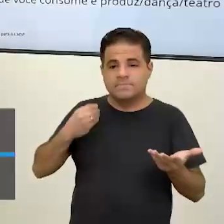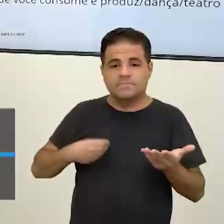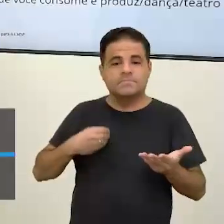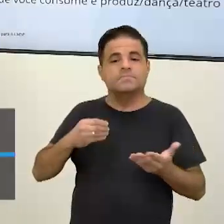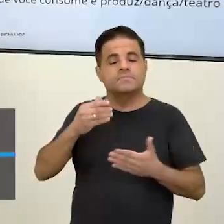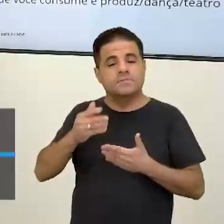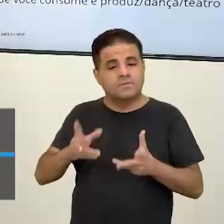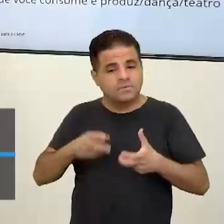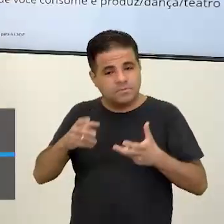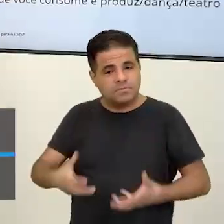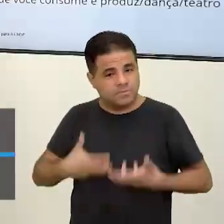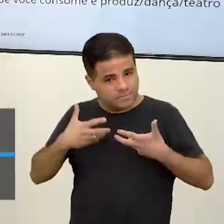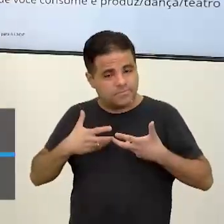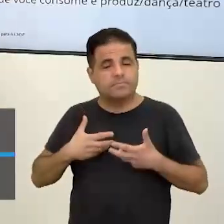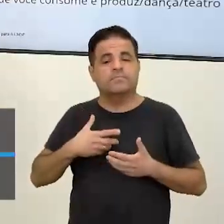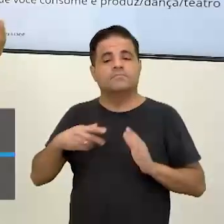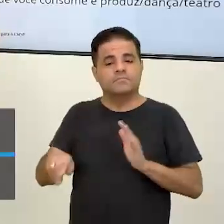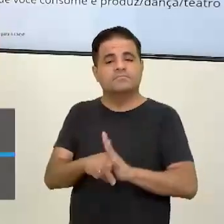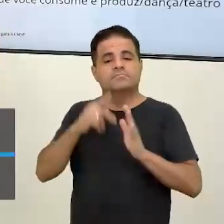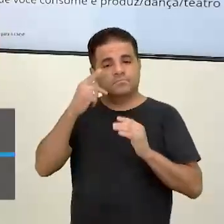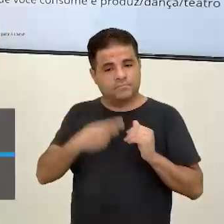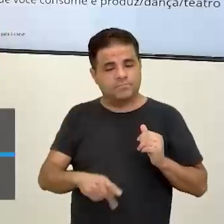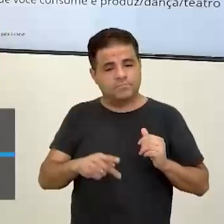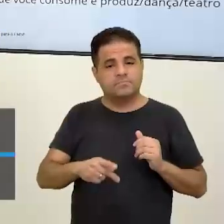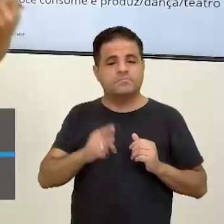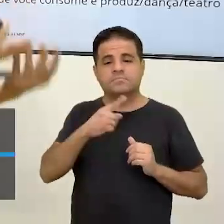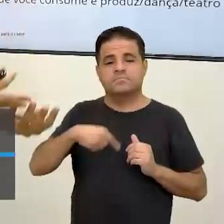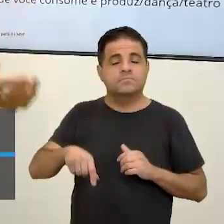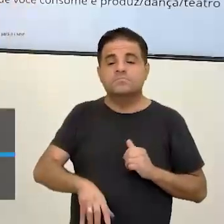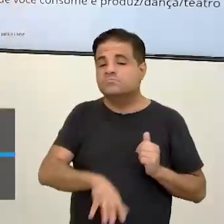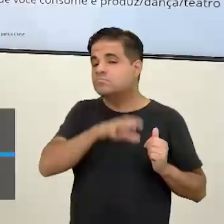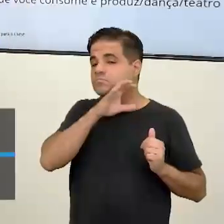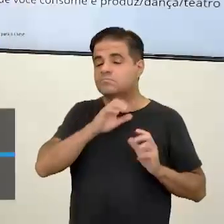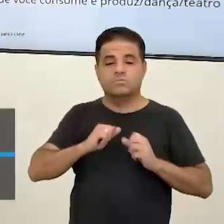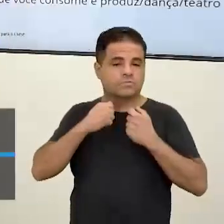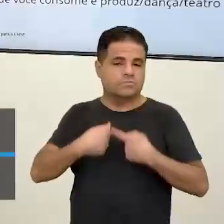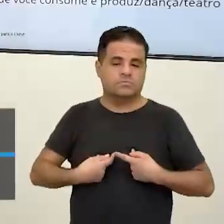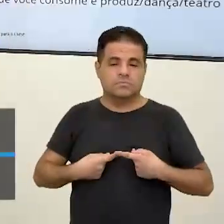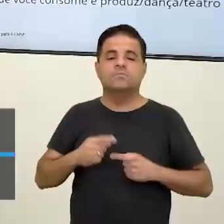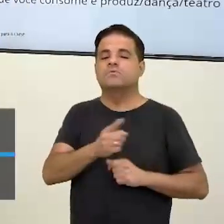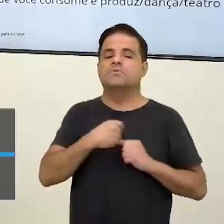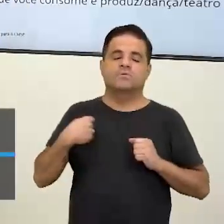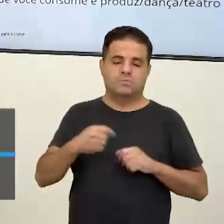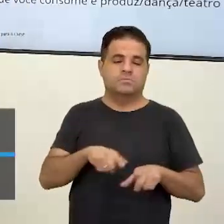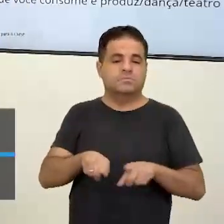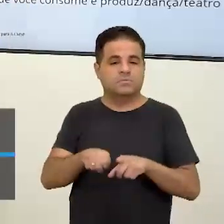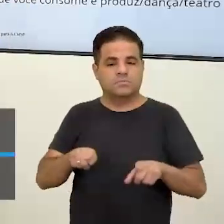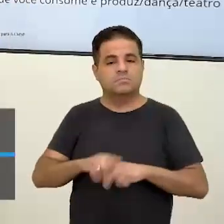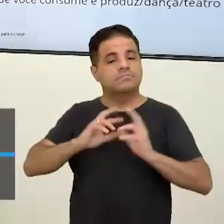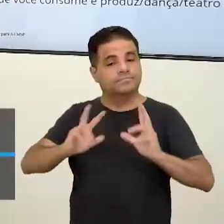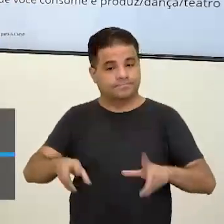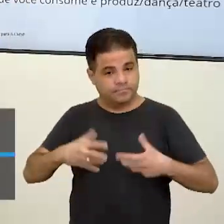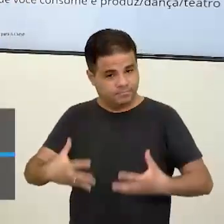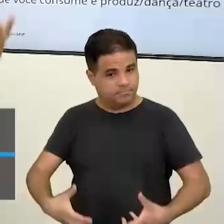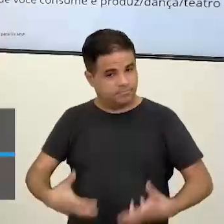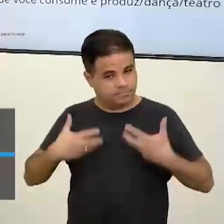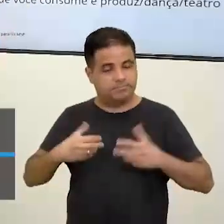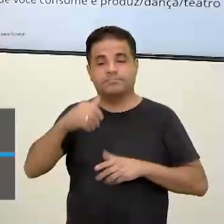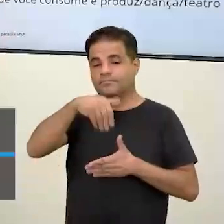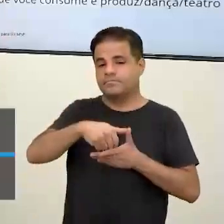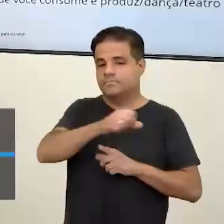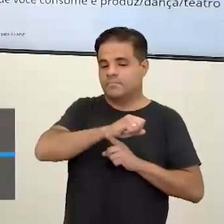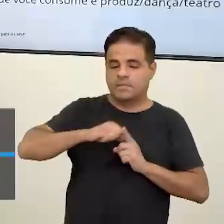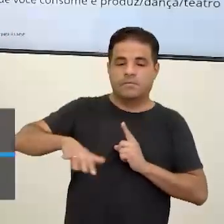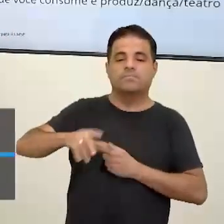Então, o consumo, ele faz parte, não dos animais não humanos, mas nós também. Agora, o consumo dentro da